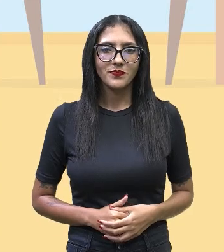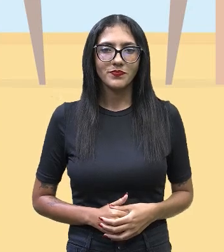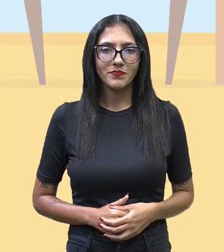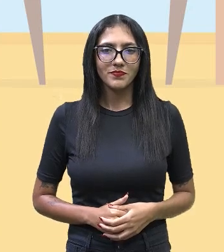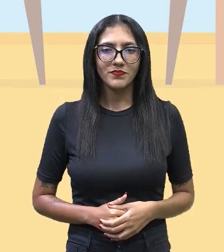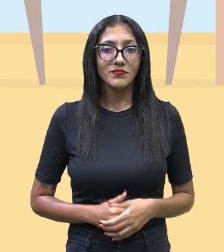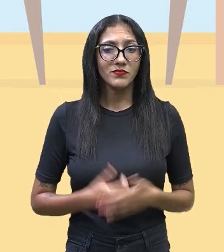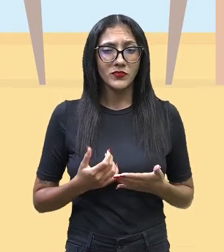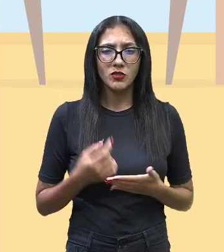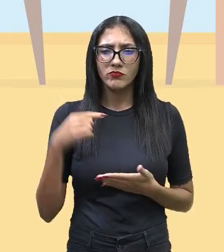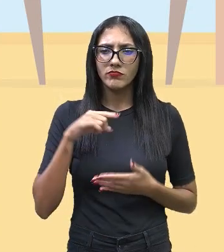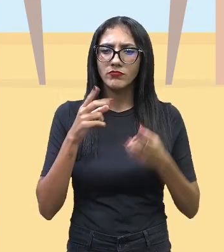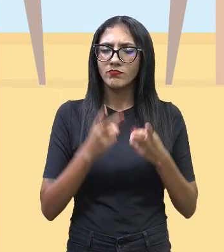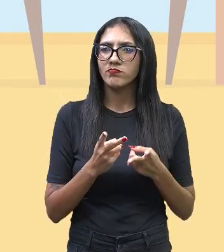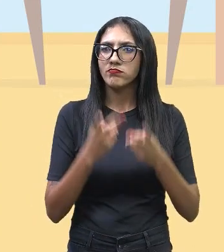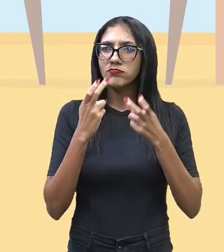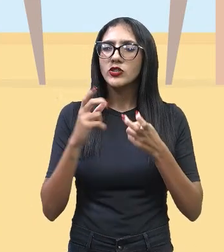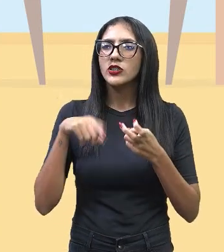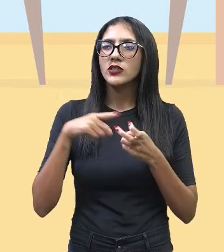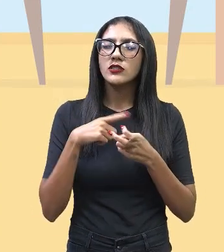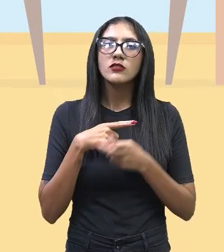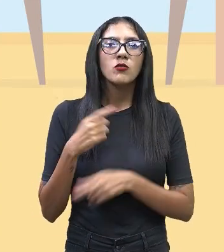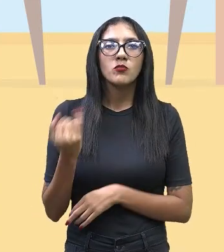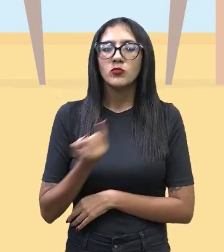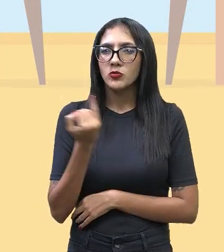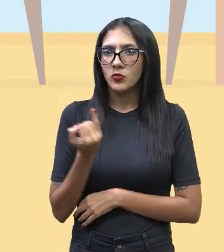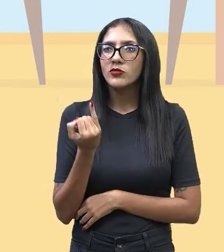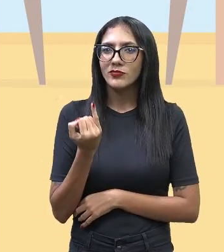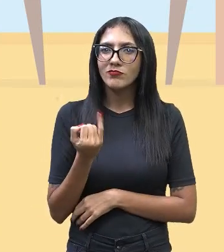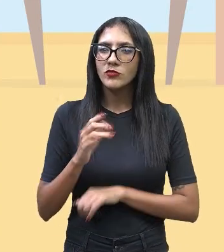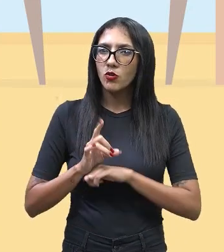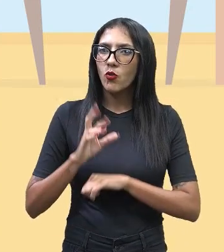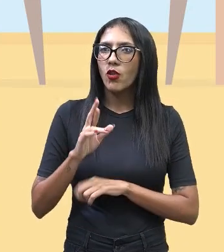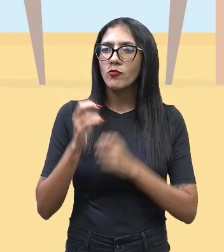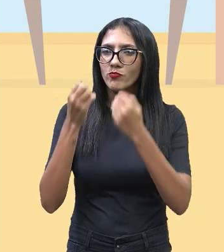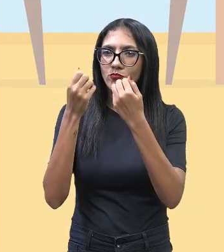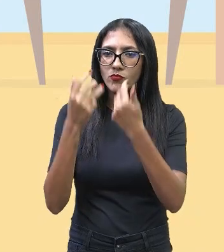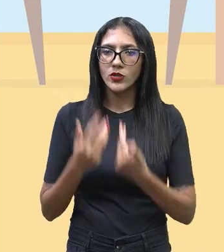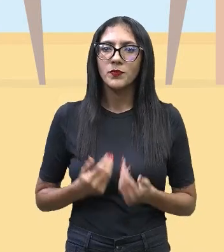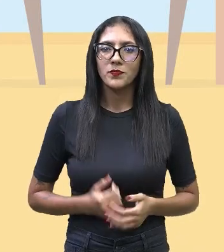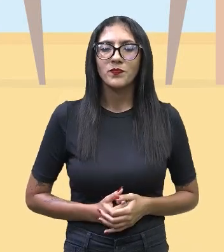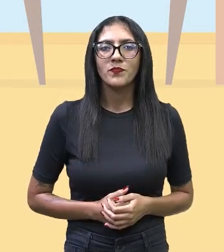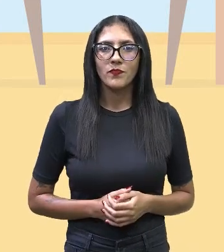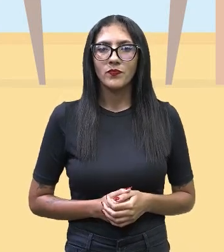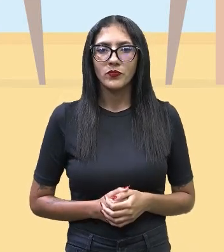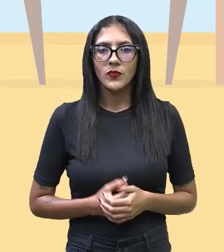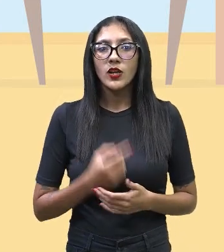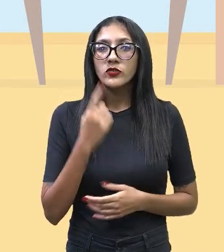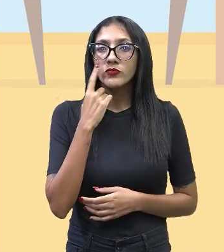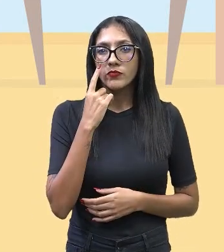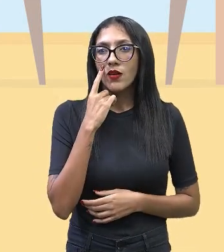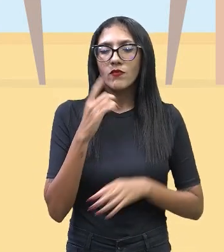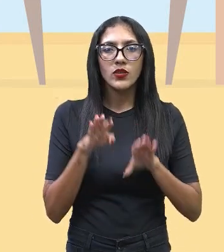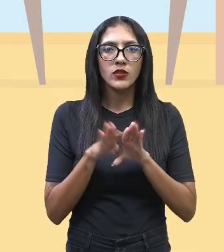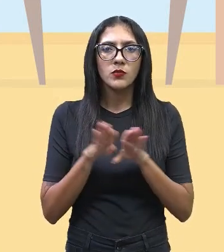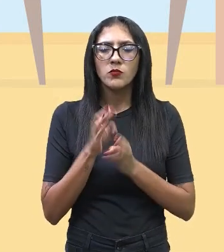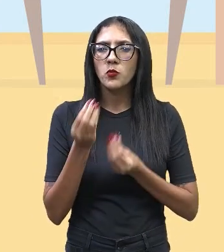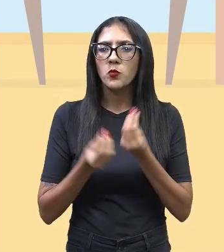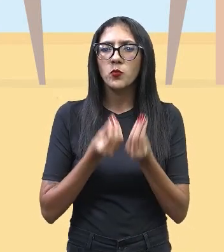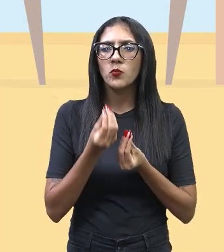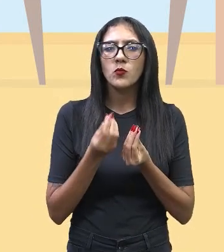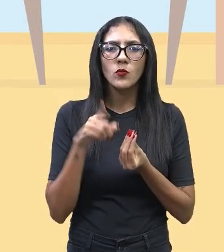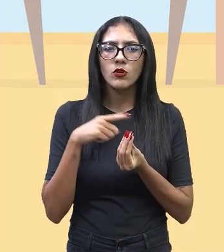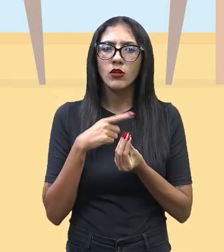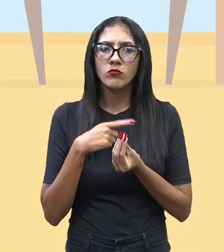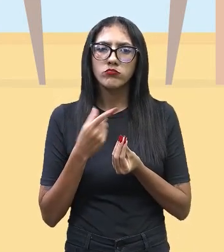acompanhar isso daí, é muito importante, né, o que a doutora Nayara está falando aqui para nós. E a gente vai ver um pouquinho dessa questão dessa alimentação aí. Vamos ver um